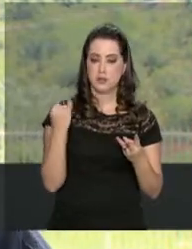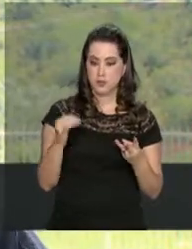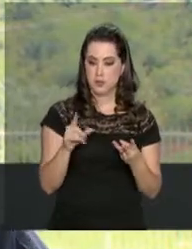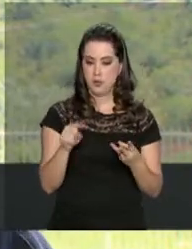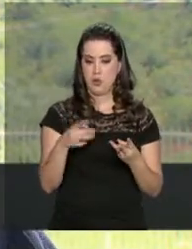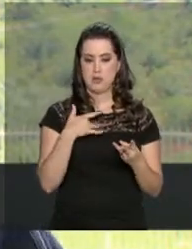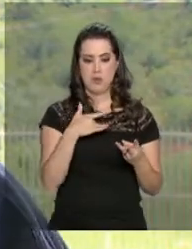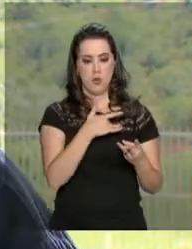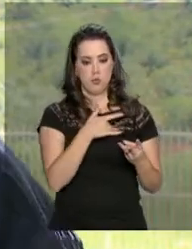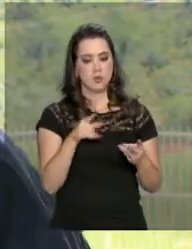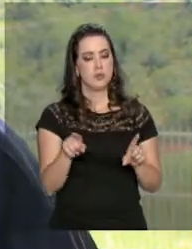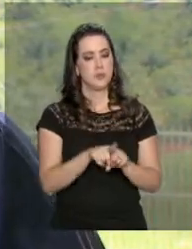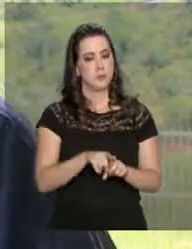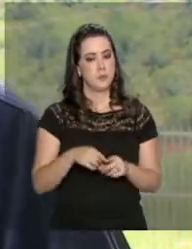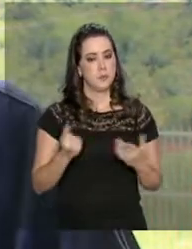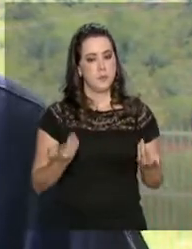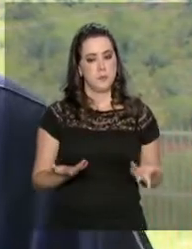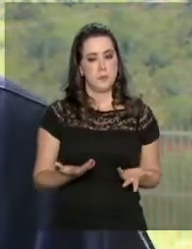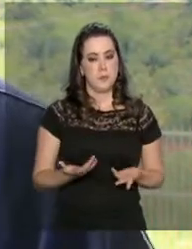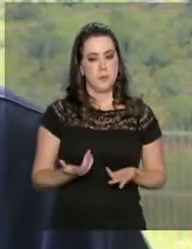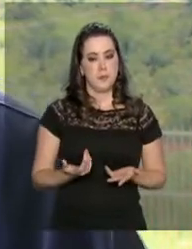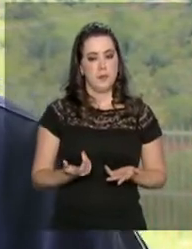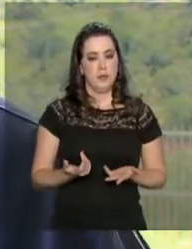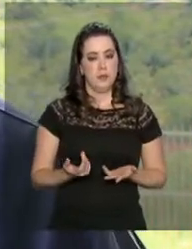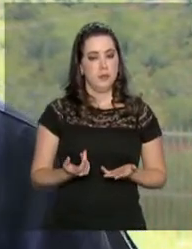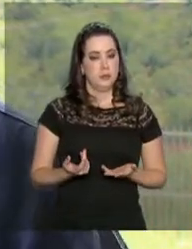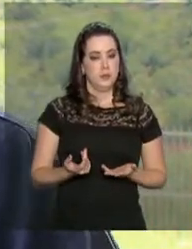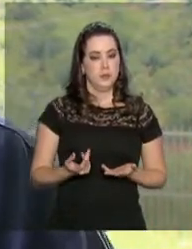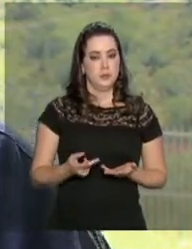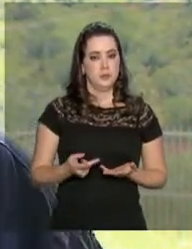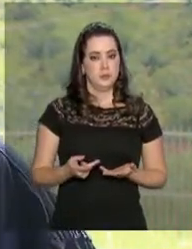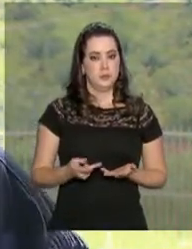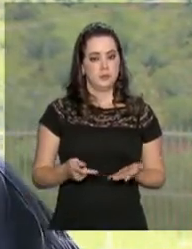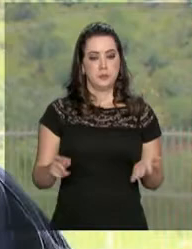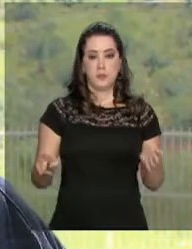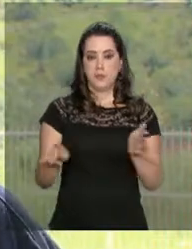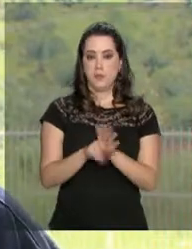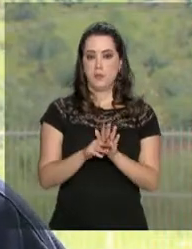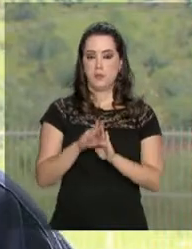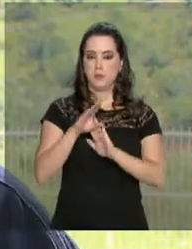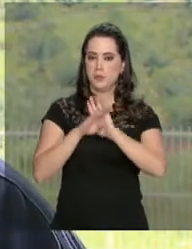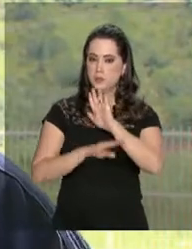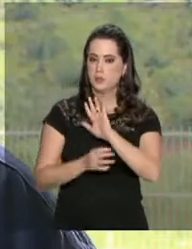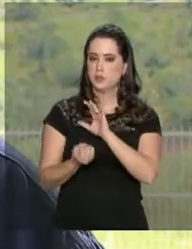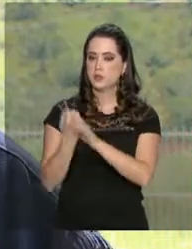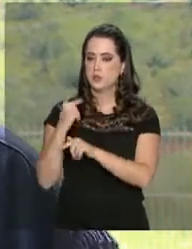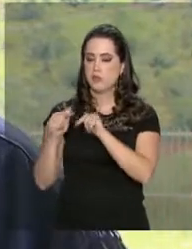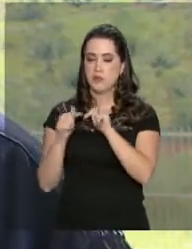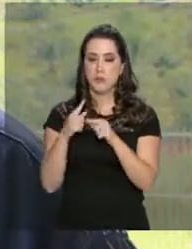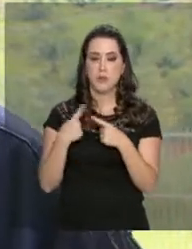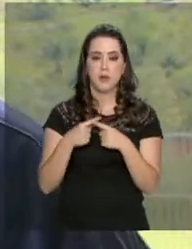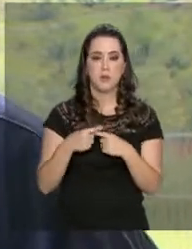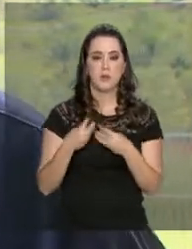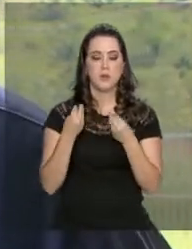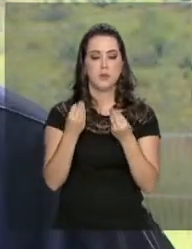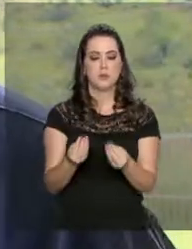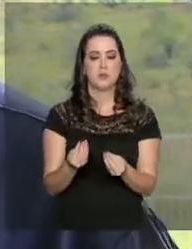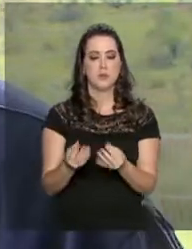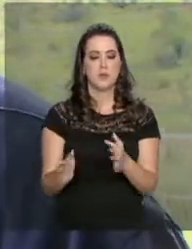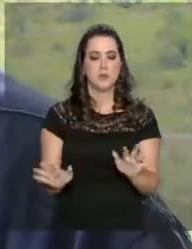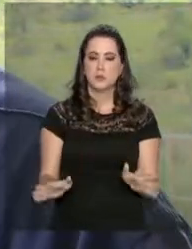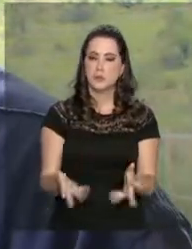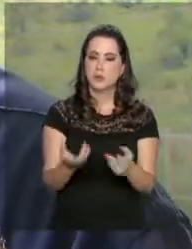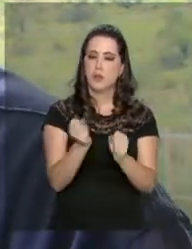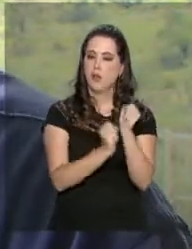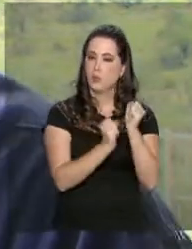de saúde a própria demanda do projeto gera empregos porque você ativas